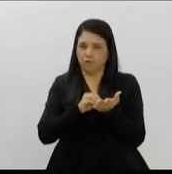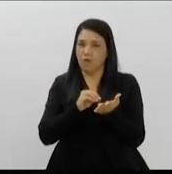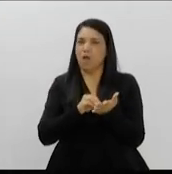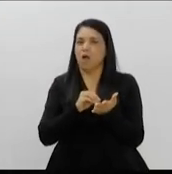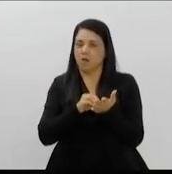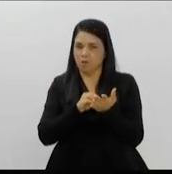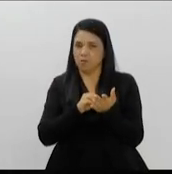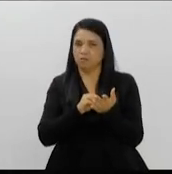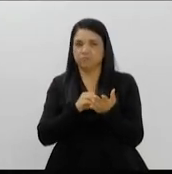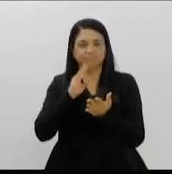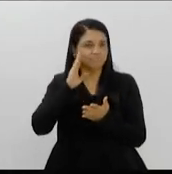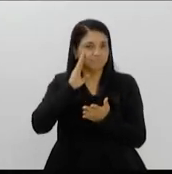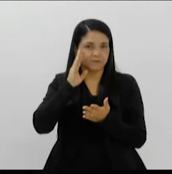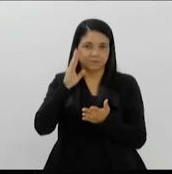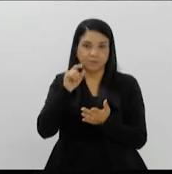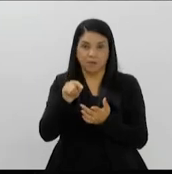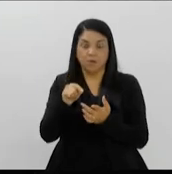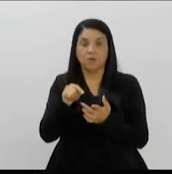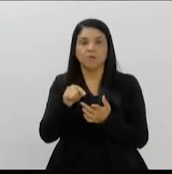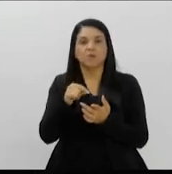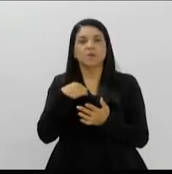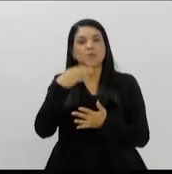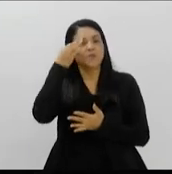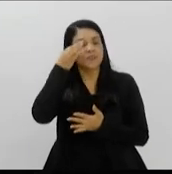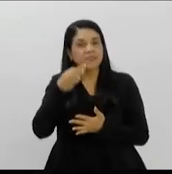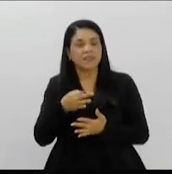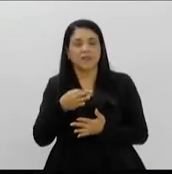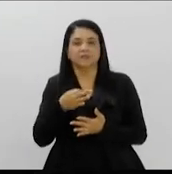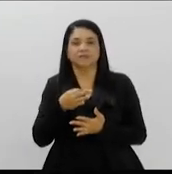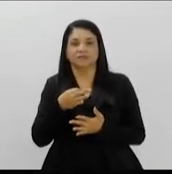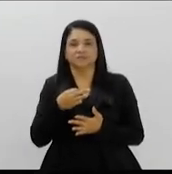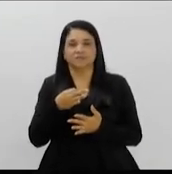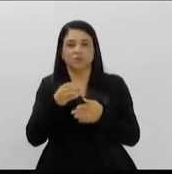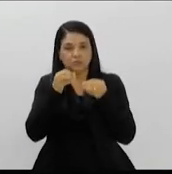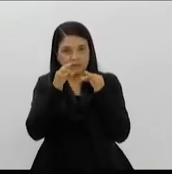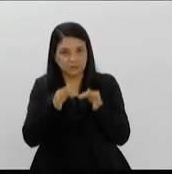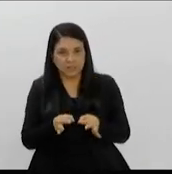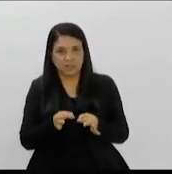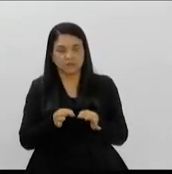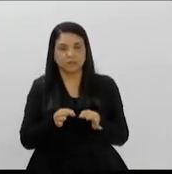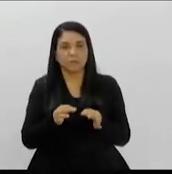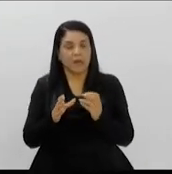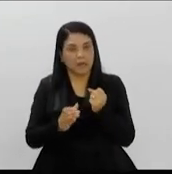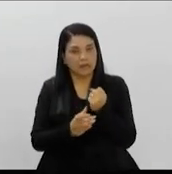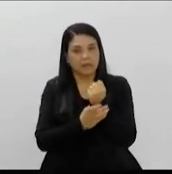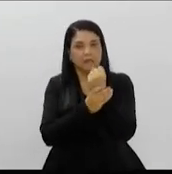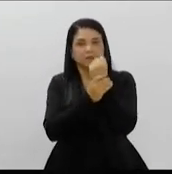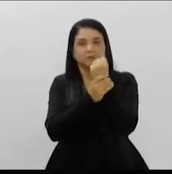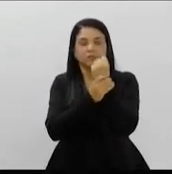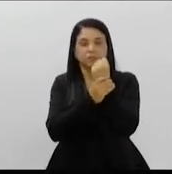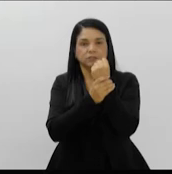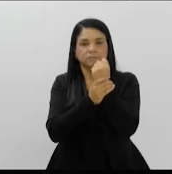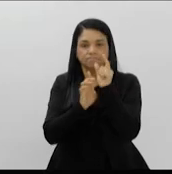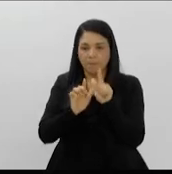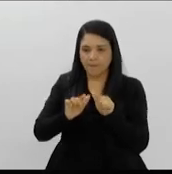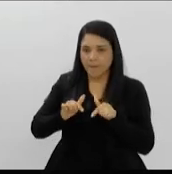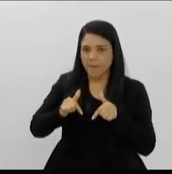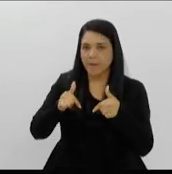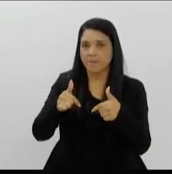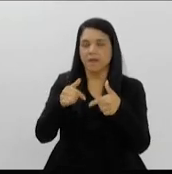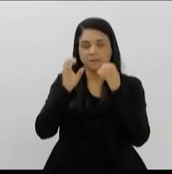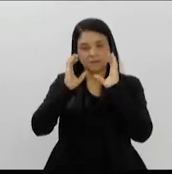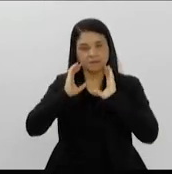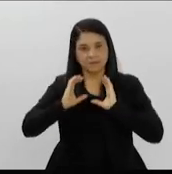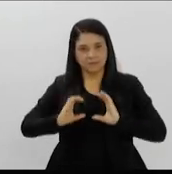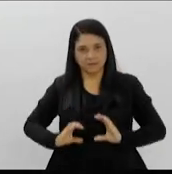que a gente entende ser o ideal para garantir a efetiva cidadania de todas as